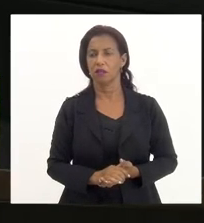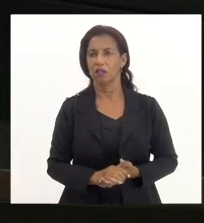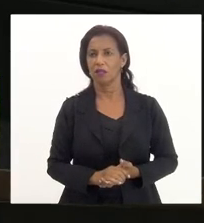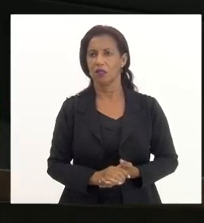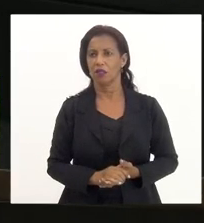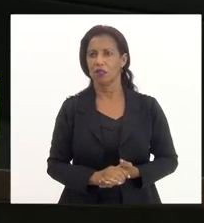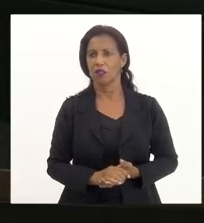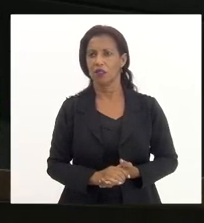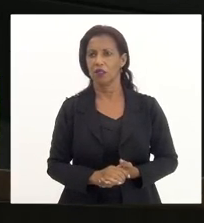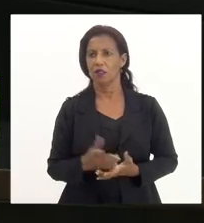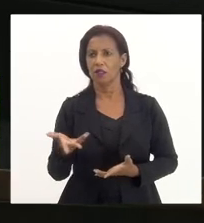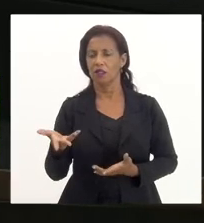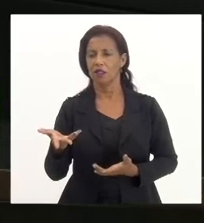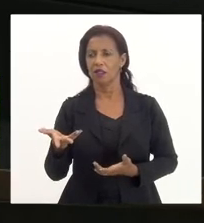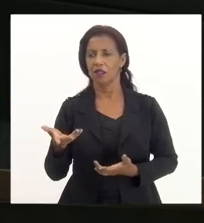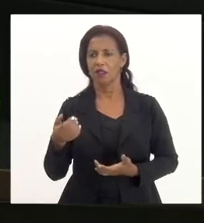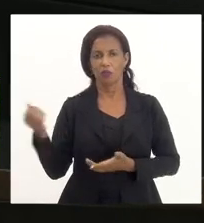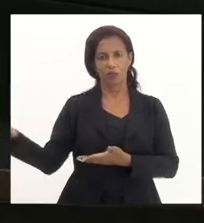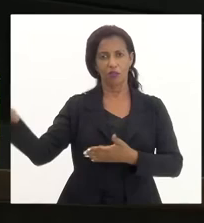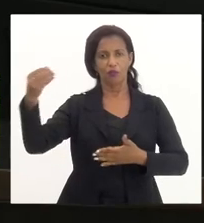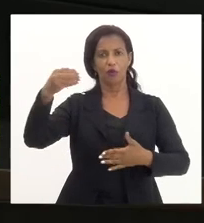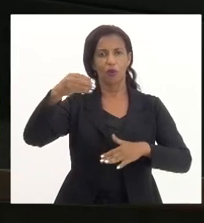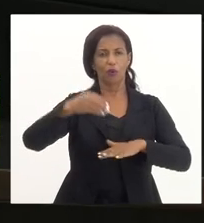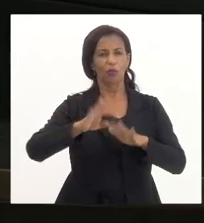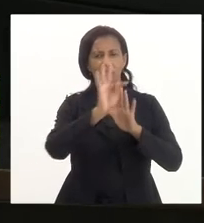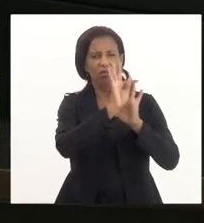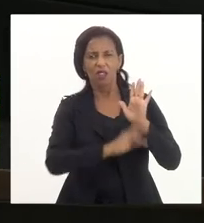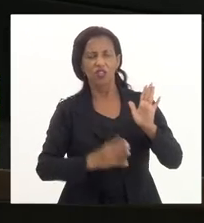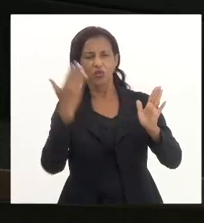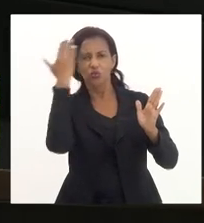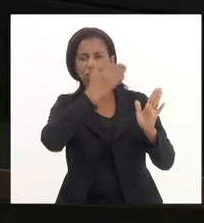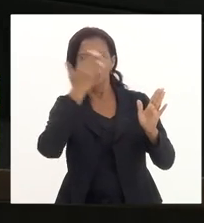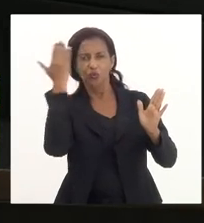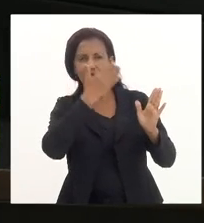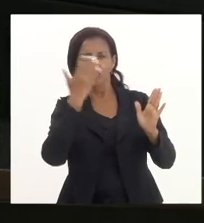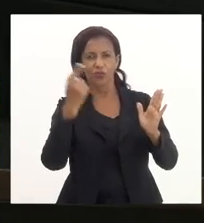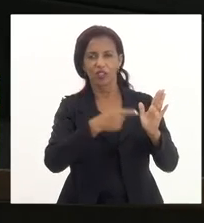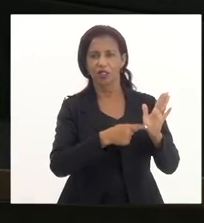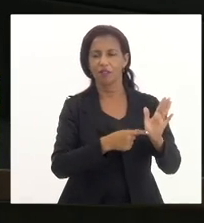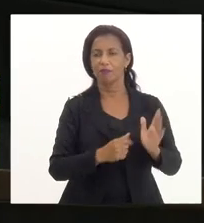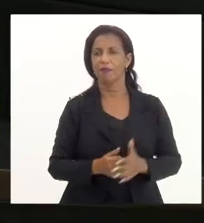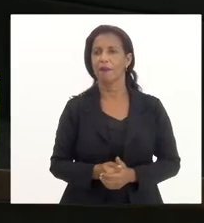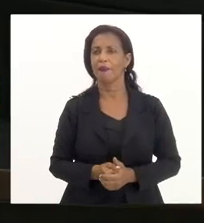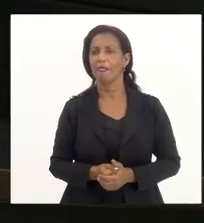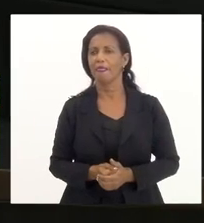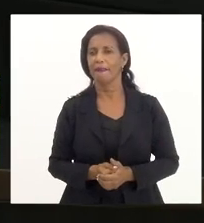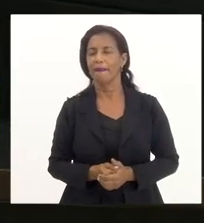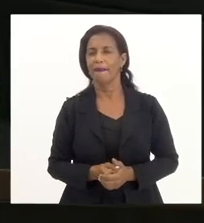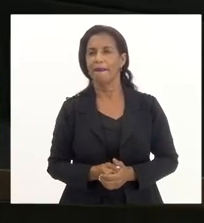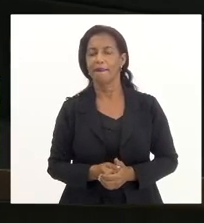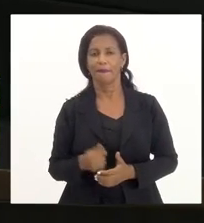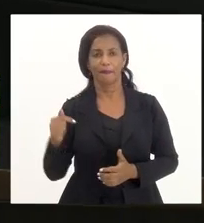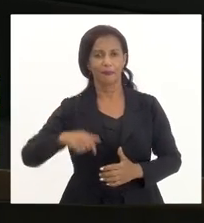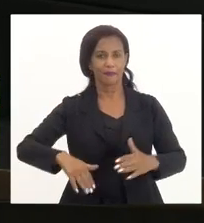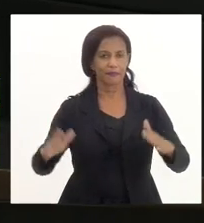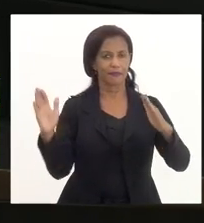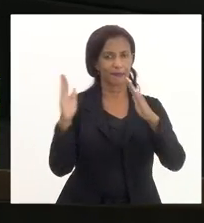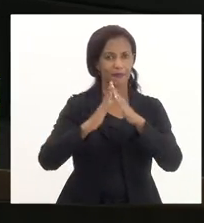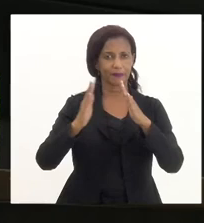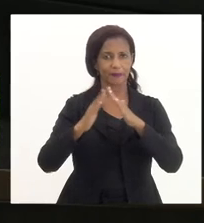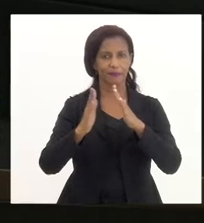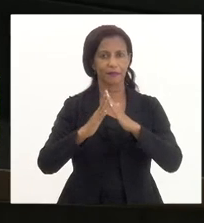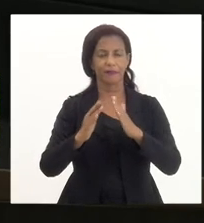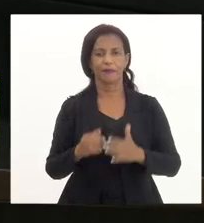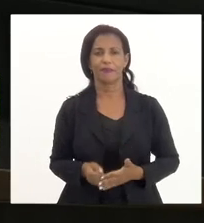na cidade foi colocado eu é que eu não vi o texto final que foi encaminhado é aqui a casa mas